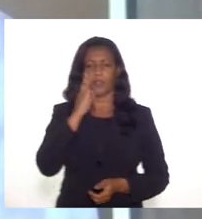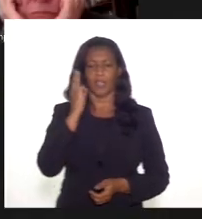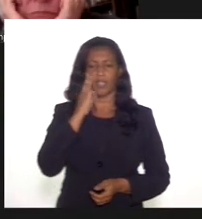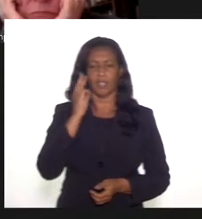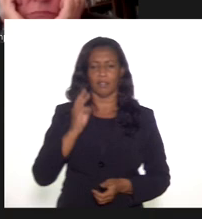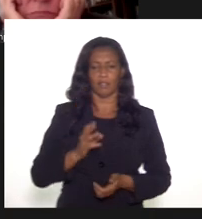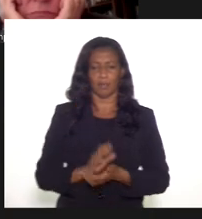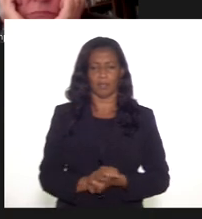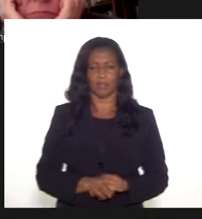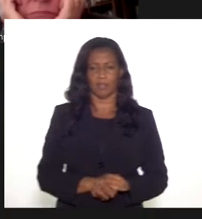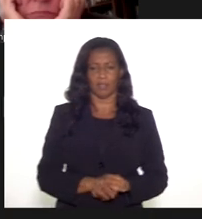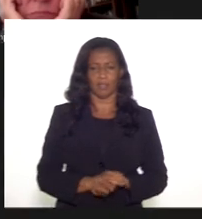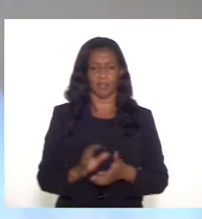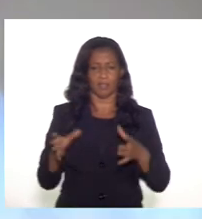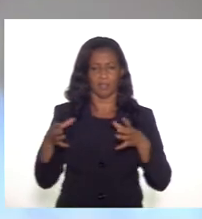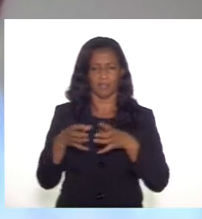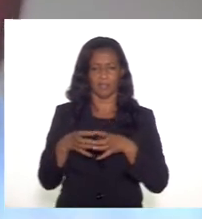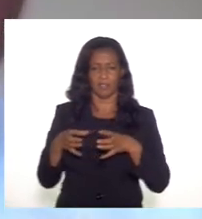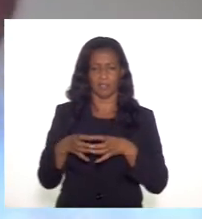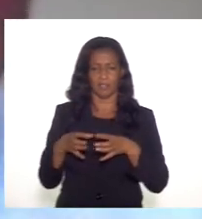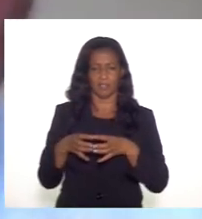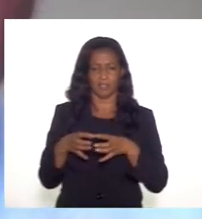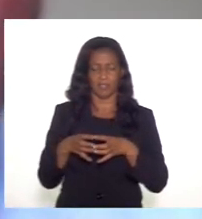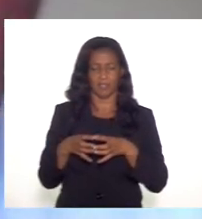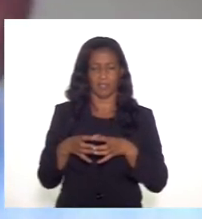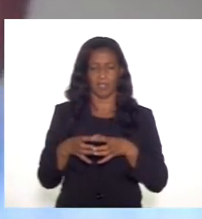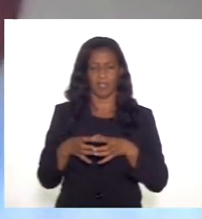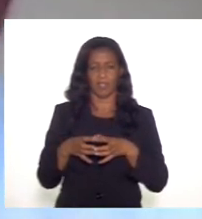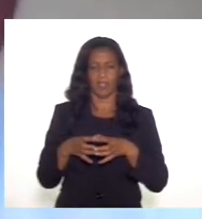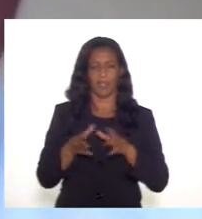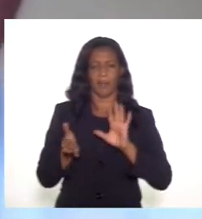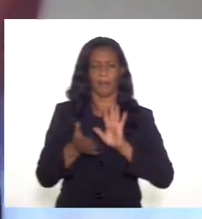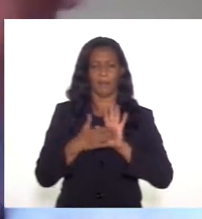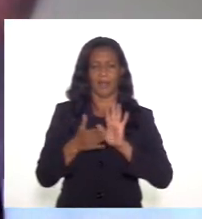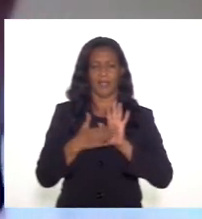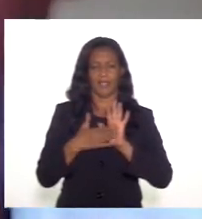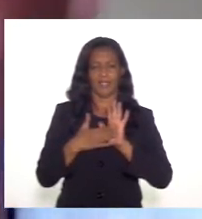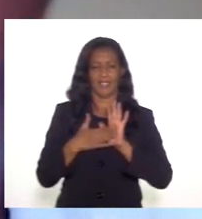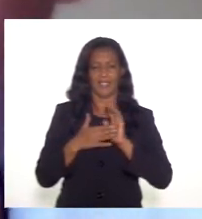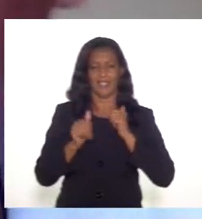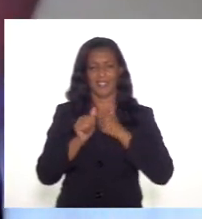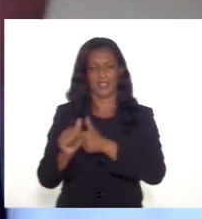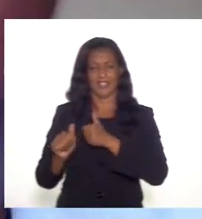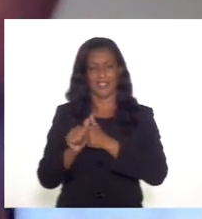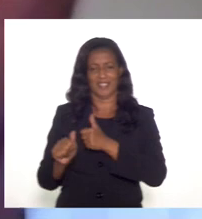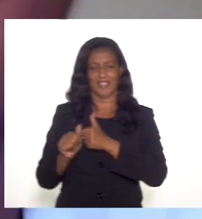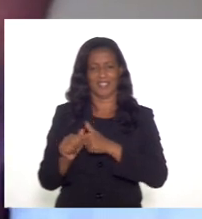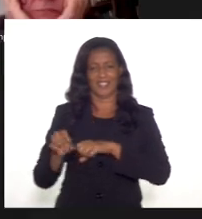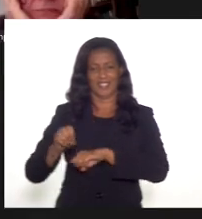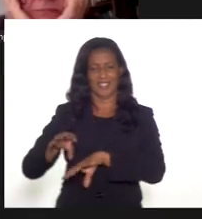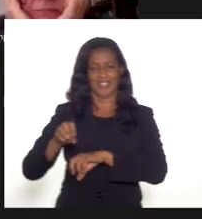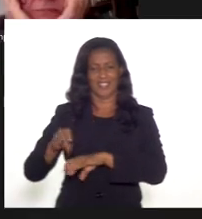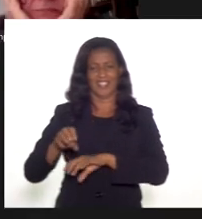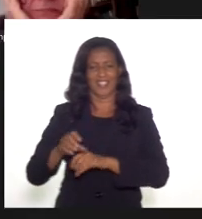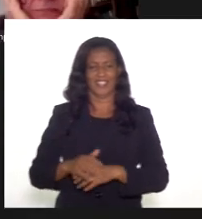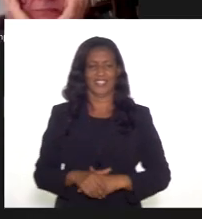A Comissão de Economia acompanha o parecer da Comissão de Ciência e Tecnologia, que acompanhou o parecer da Comissão de Educação.